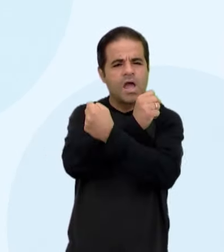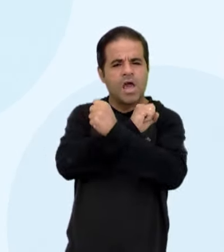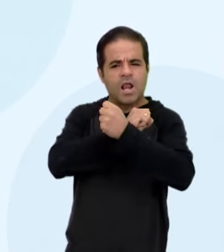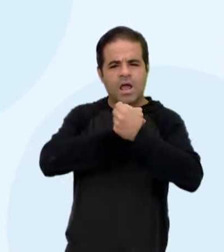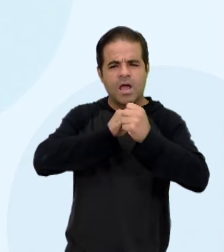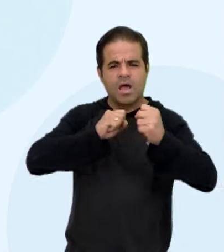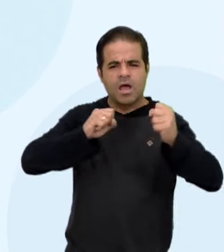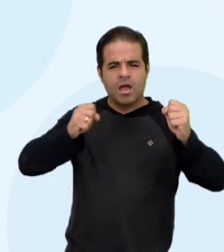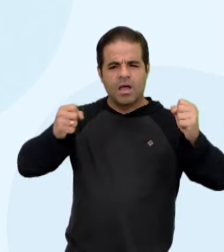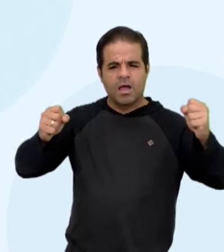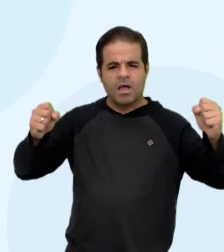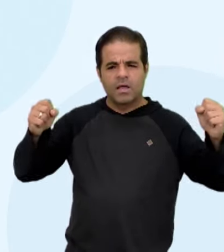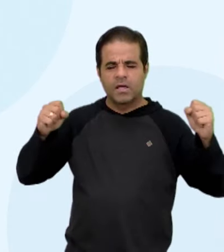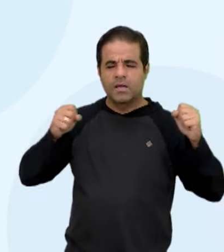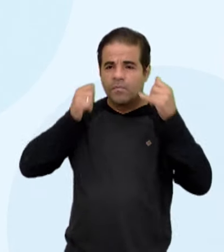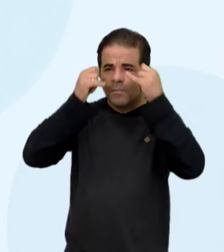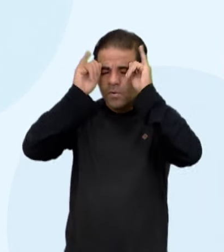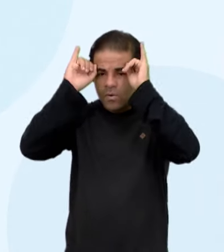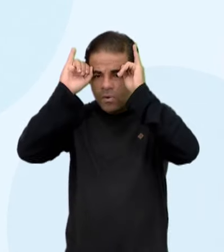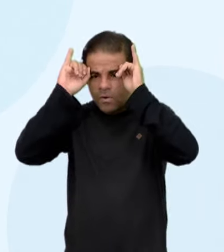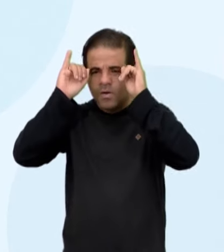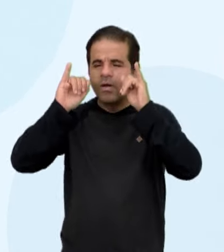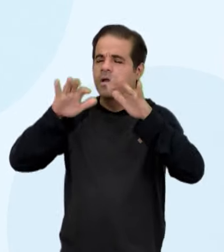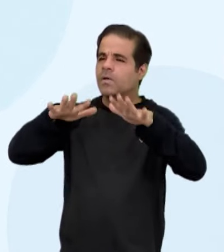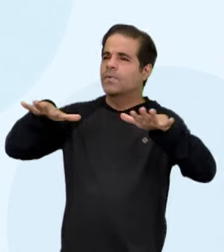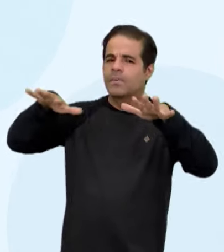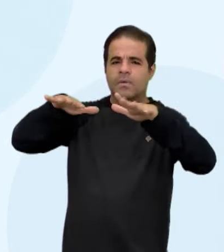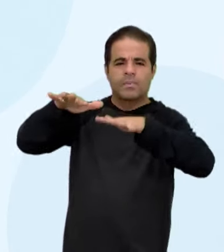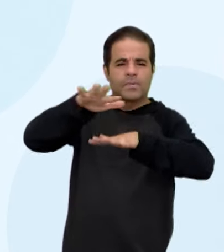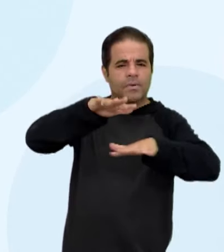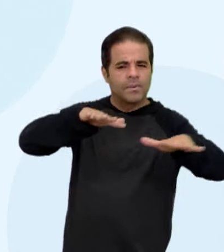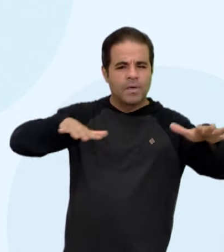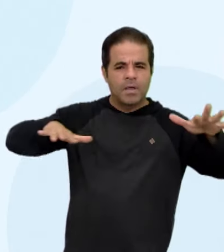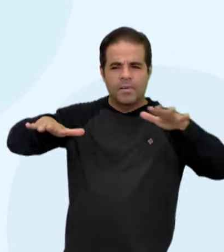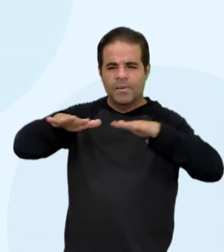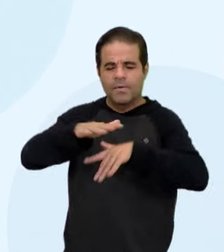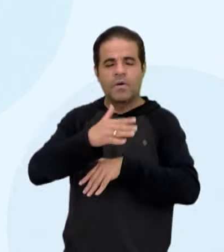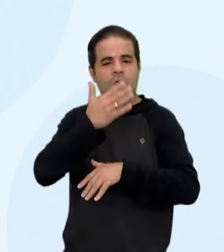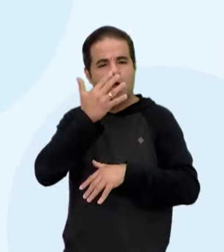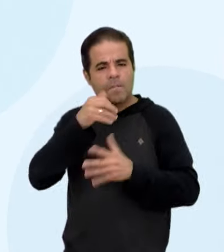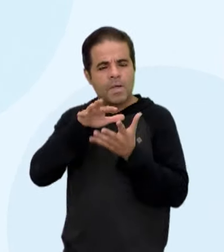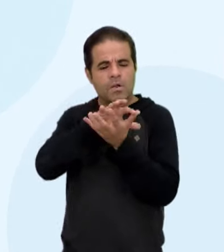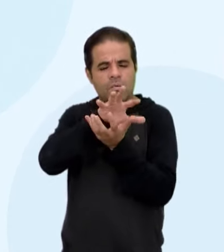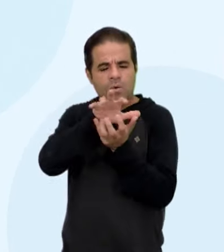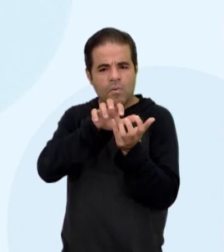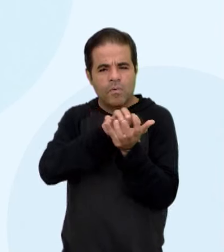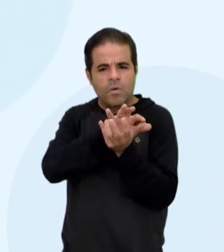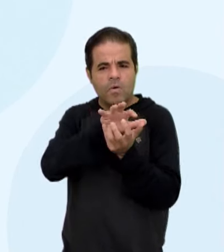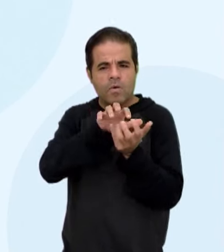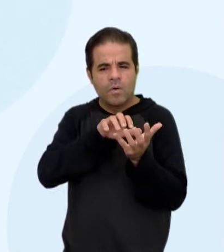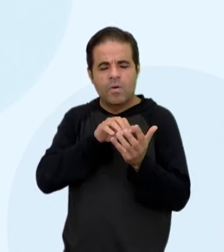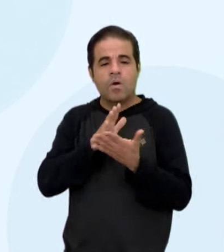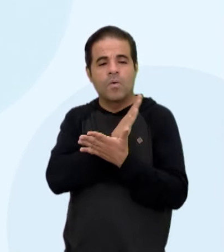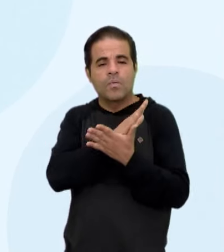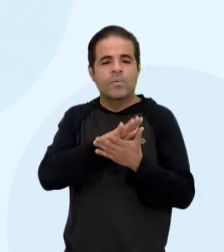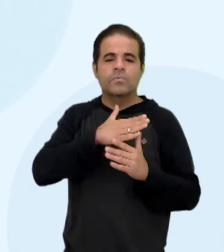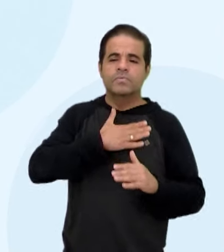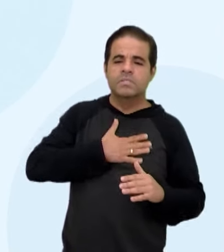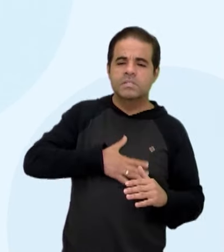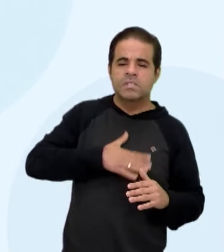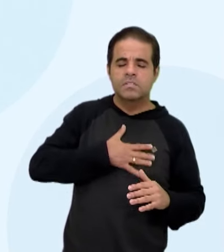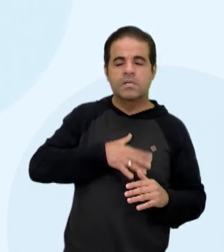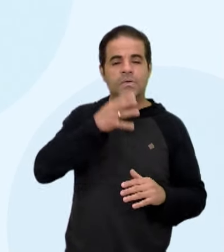nós temos alguns bois e vacas, né, que estão descansando, comendo, enfim. Esse pasto